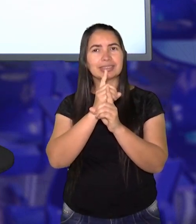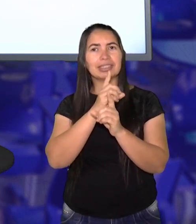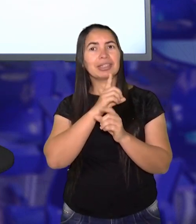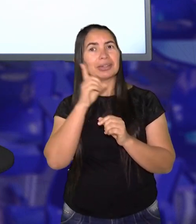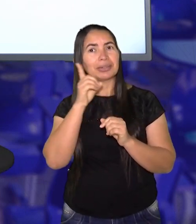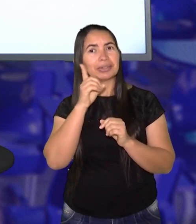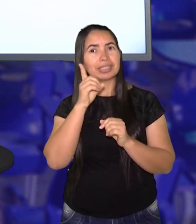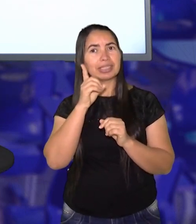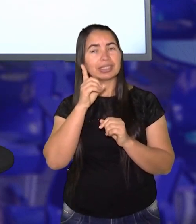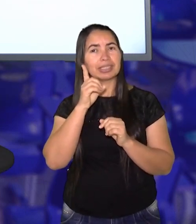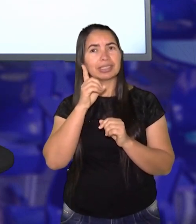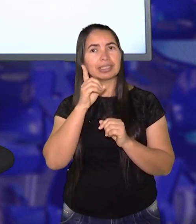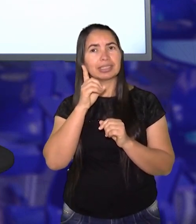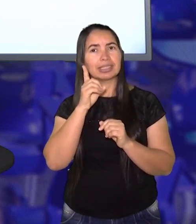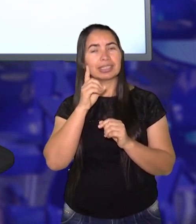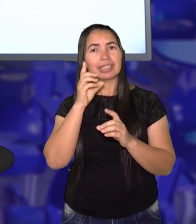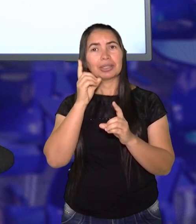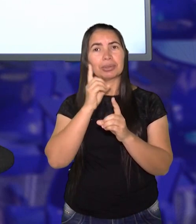Ó,